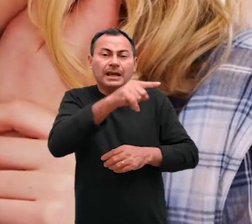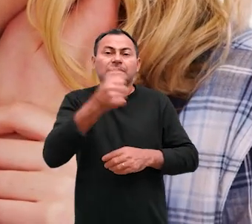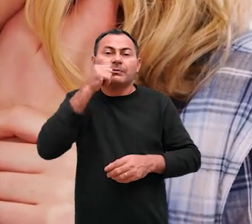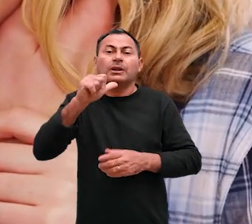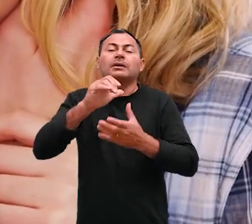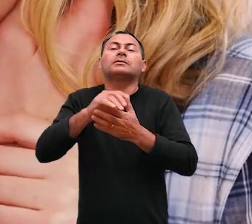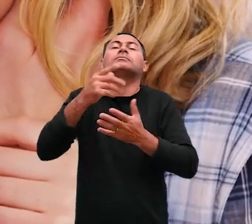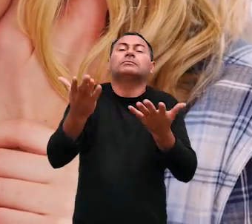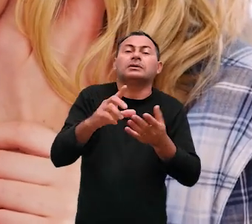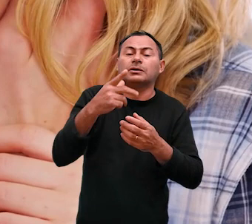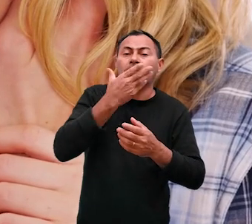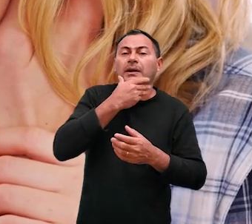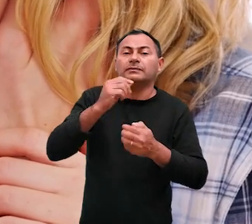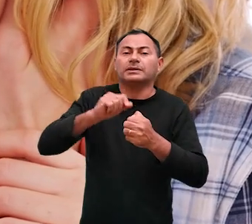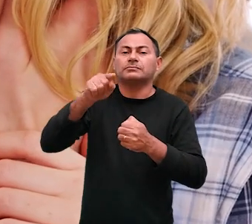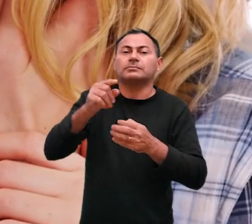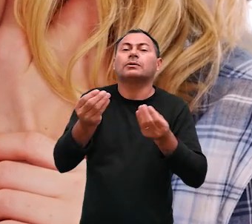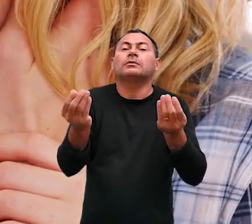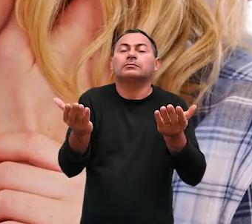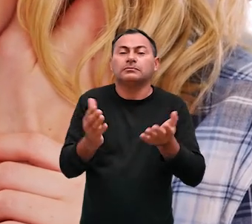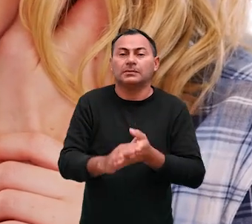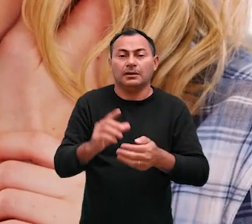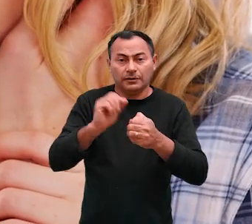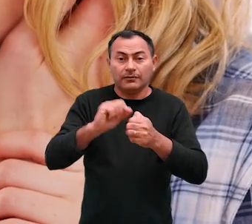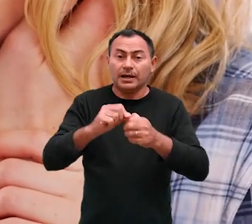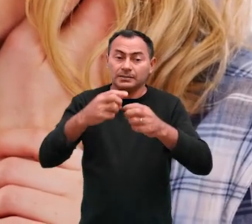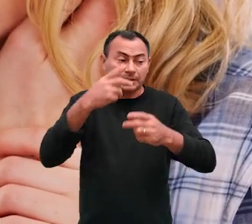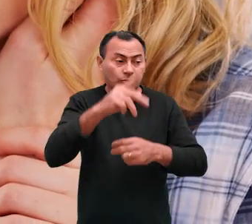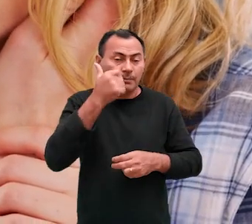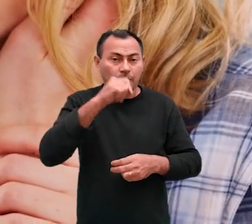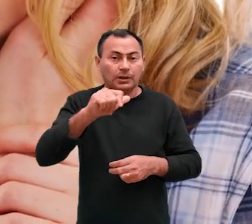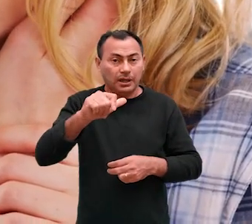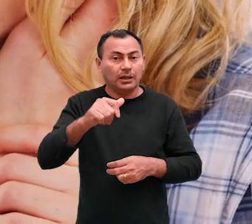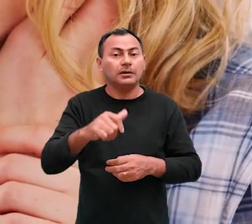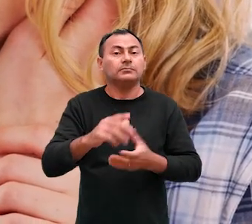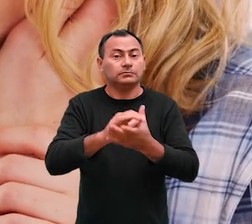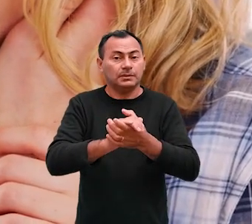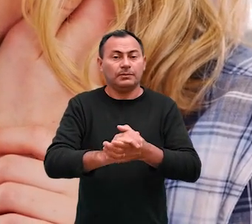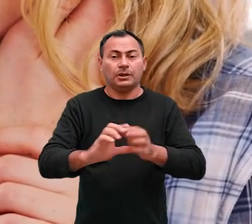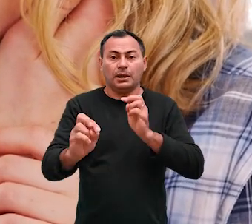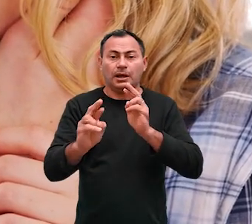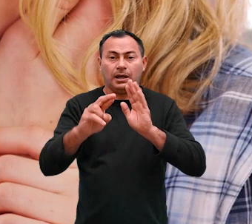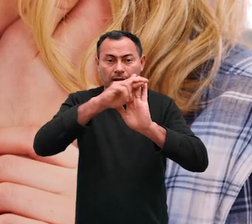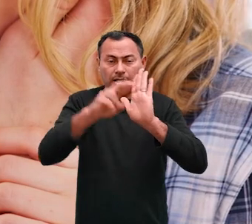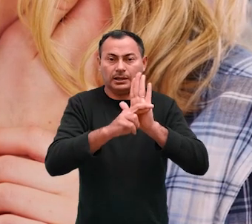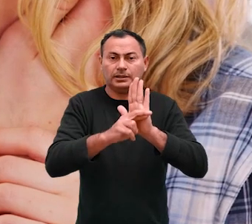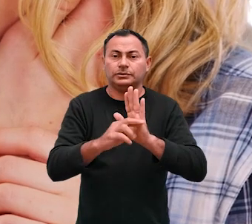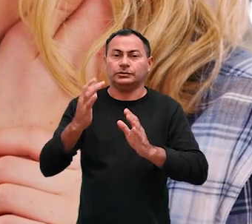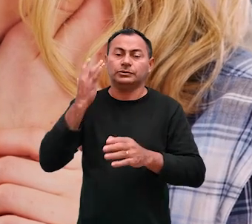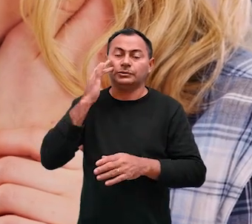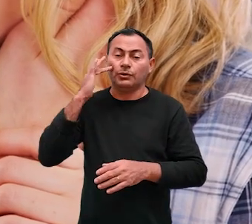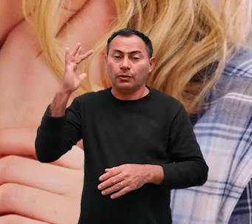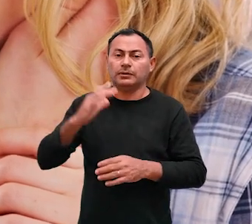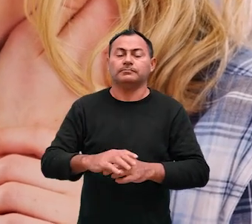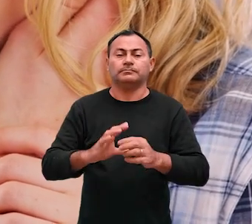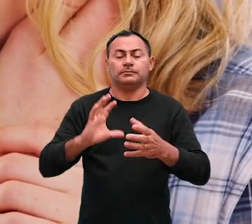marido fizesse? Ah, é? Então faça isso para sua mulher, porque esta é a regra de ouro das relações conjugais.